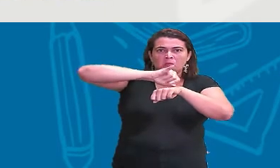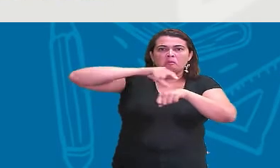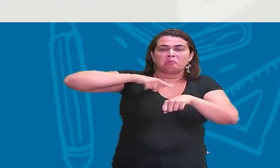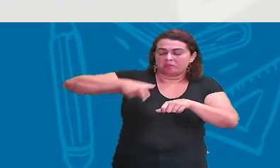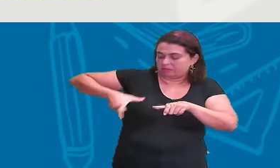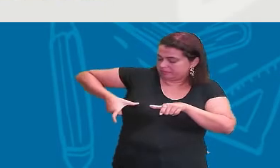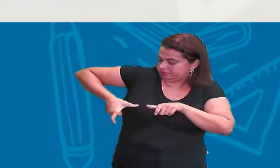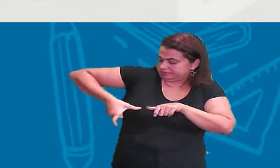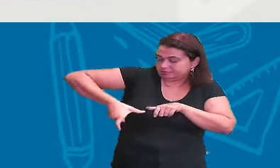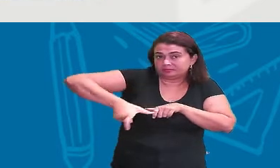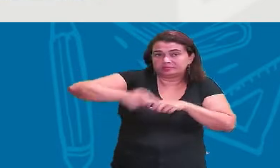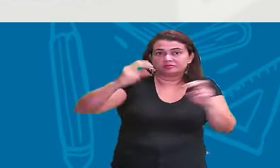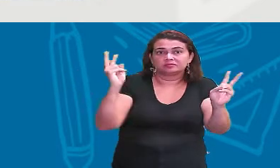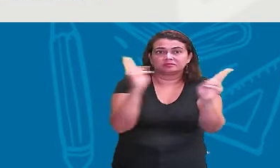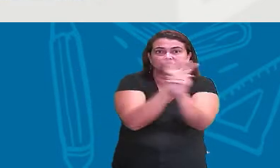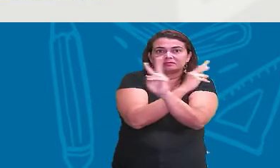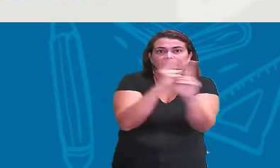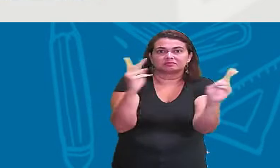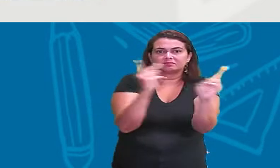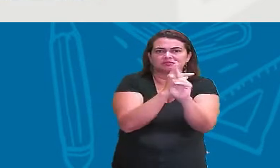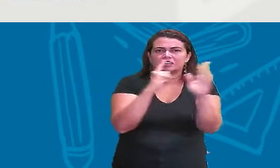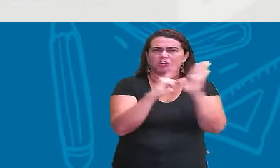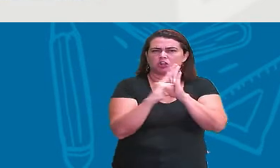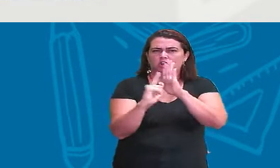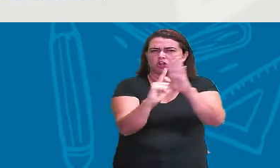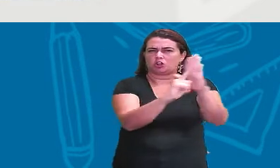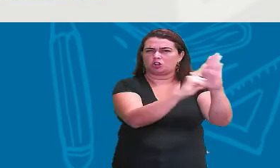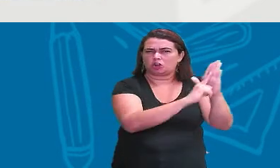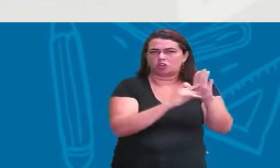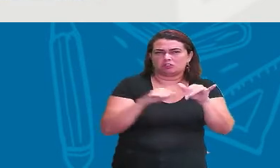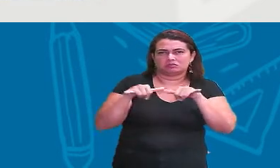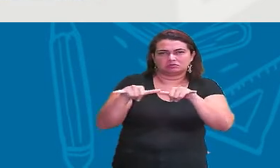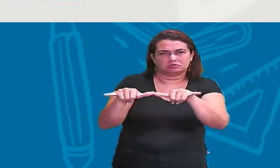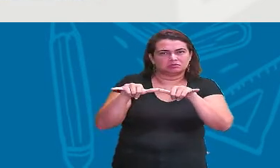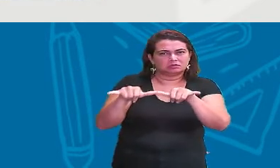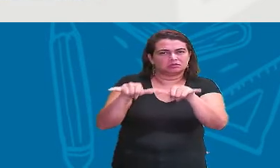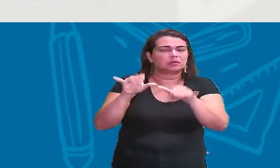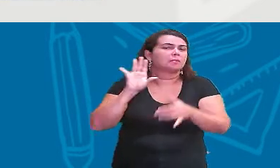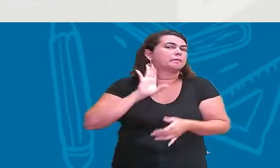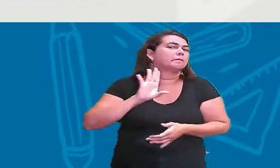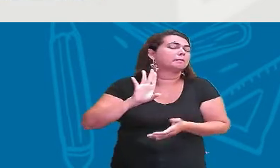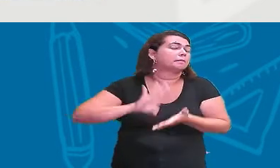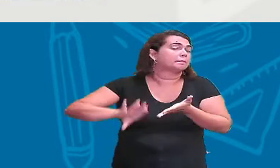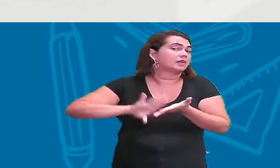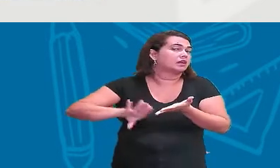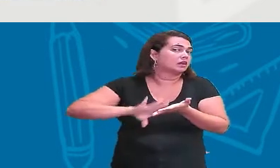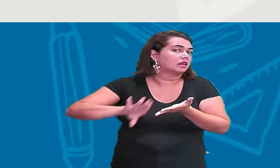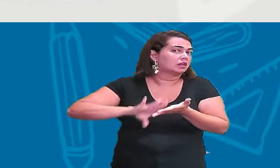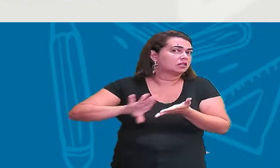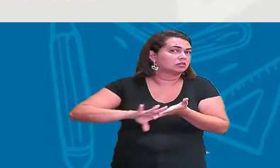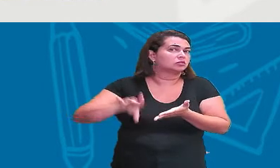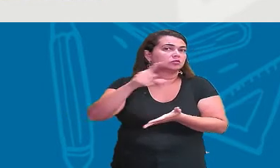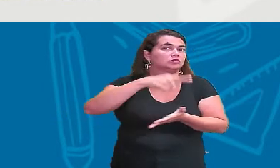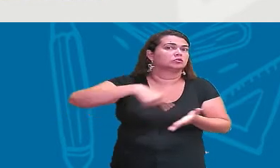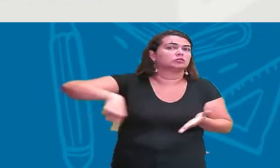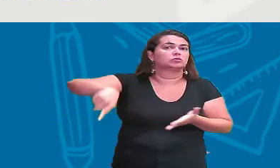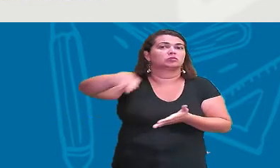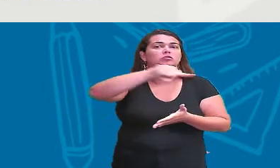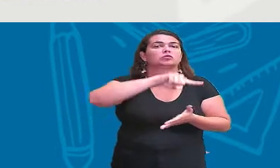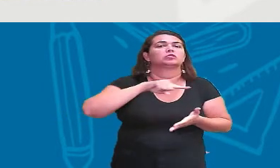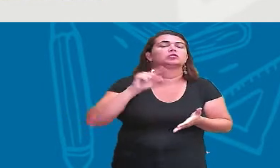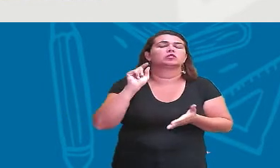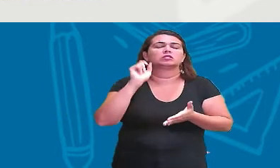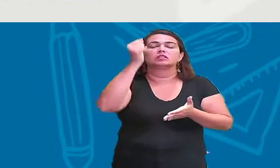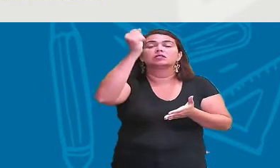bem grande, né não? Cheia de lojas, mercados, bancos. Aquilo ali a gente pode falar sobre